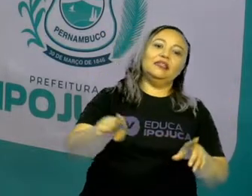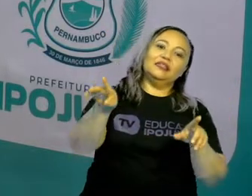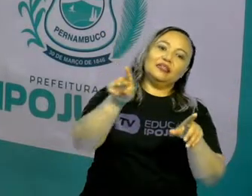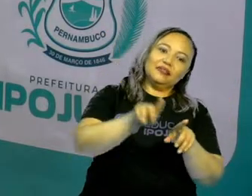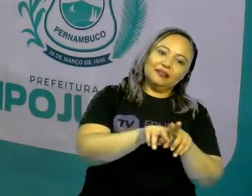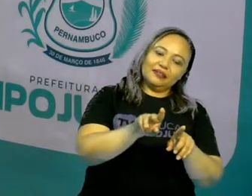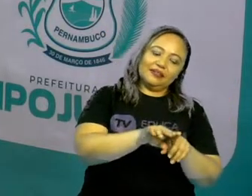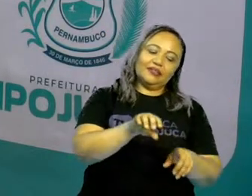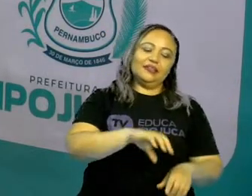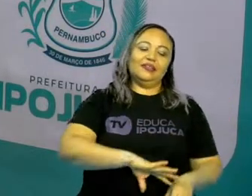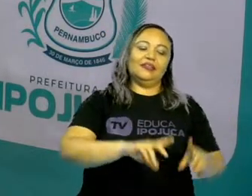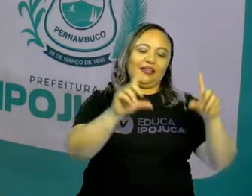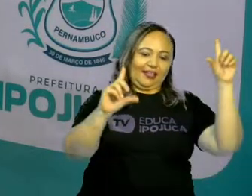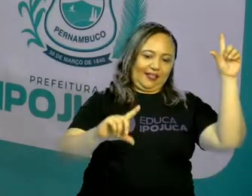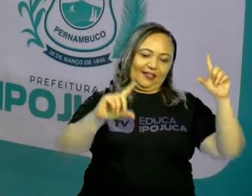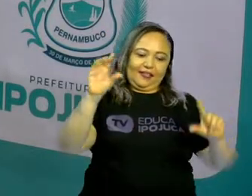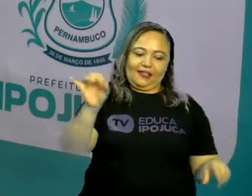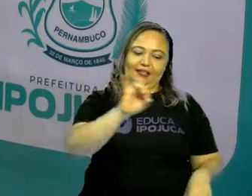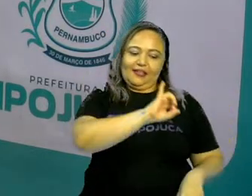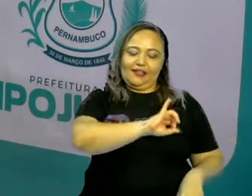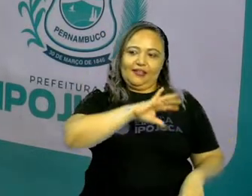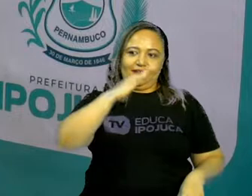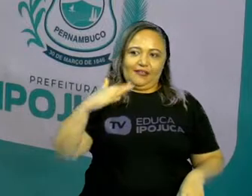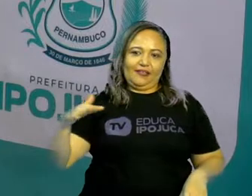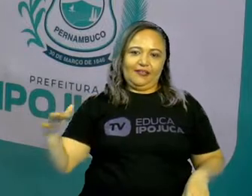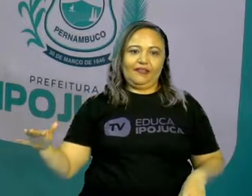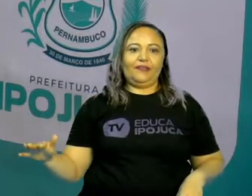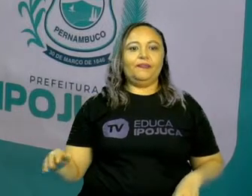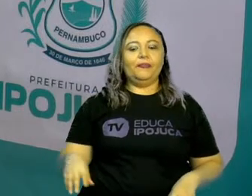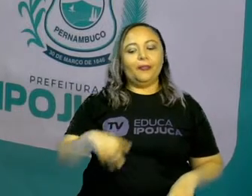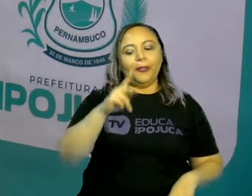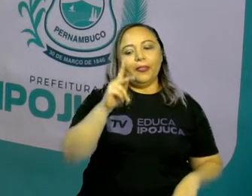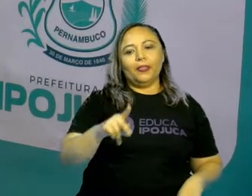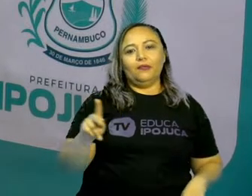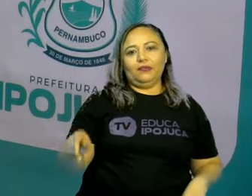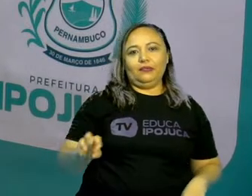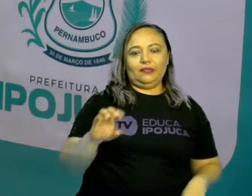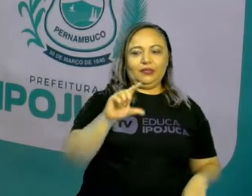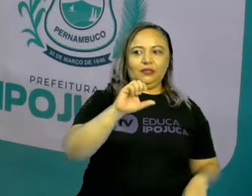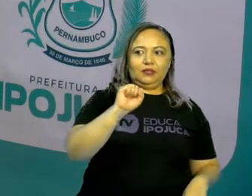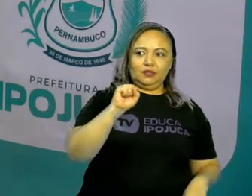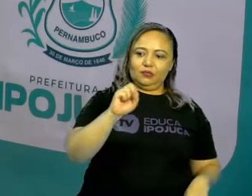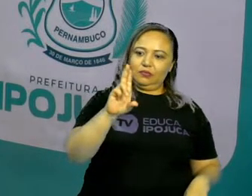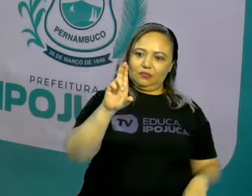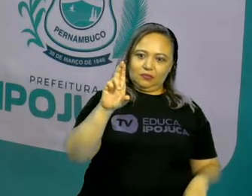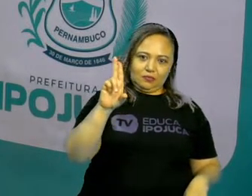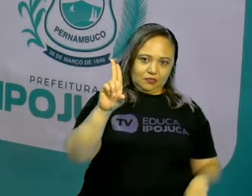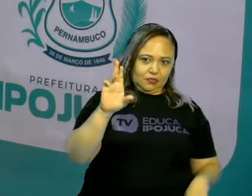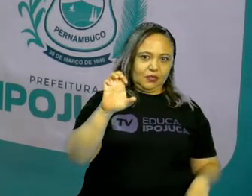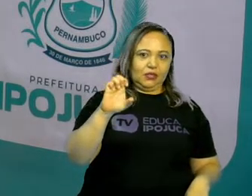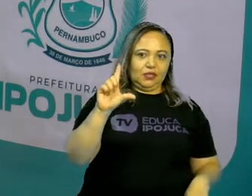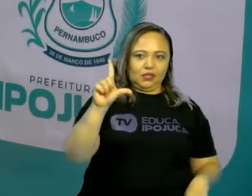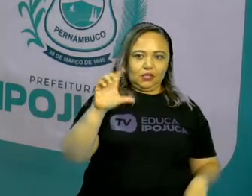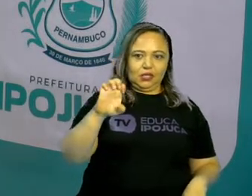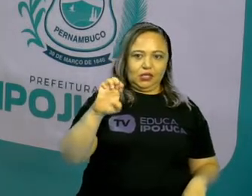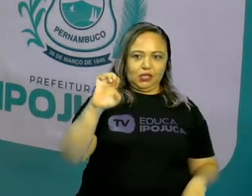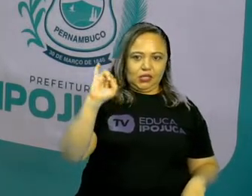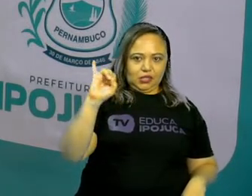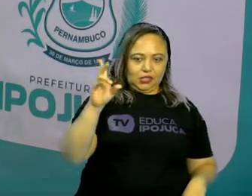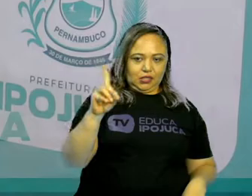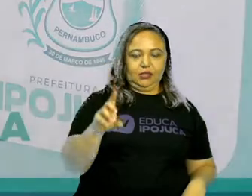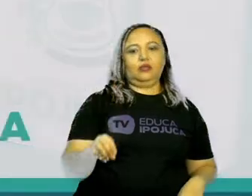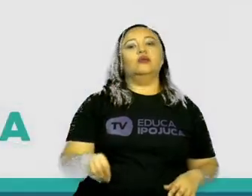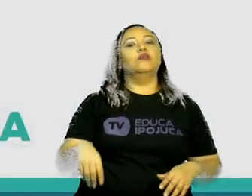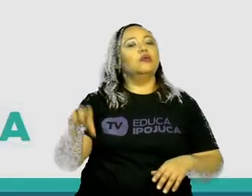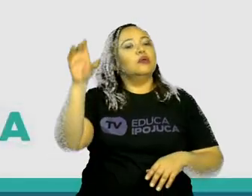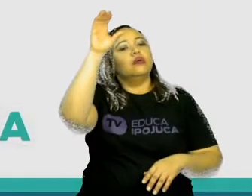e Pojuca, a TV que vai até você. Eu sou a professora Sueli de Severo e vamos aprender um pouquinho sobre